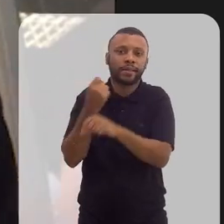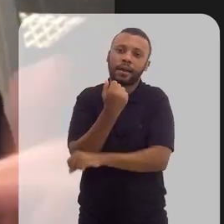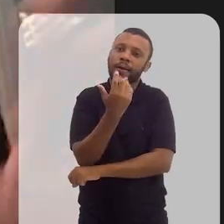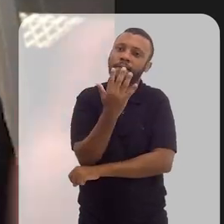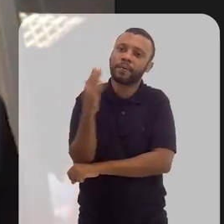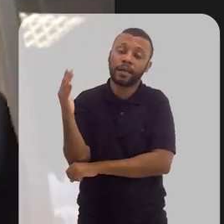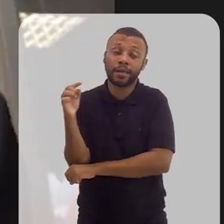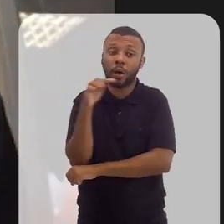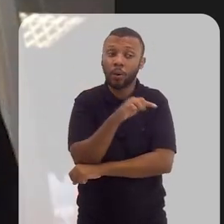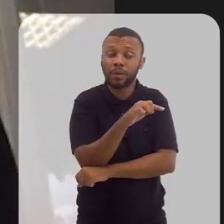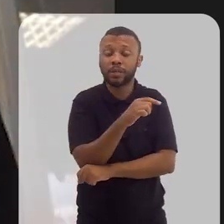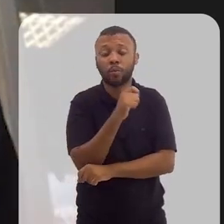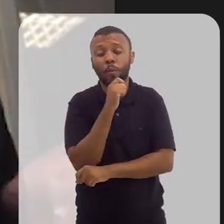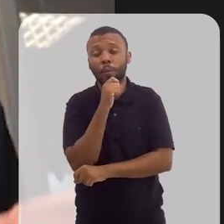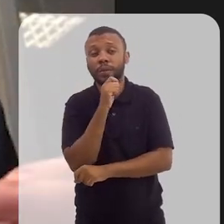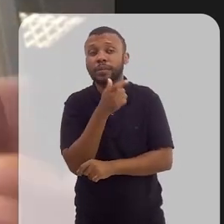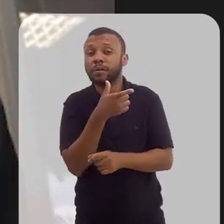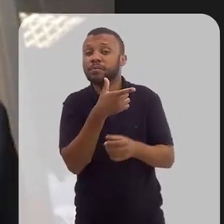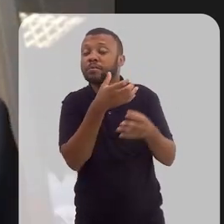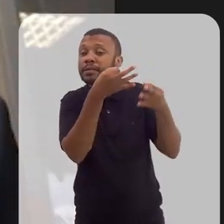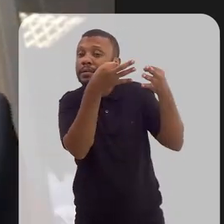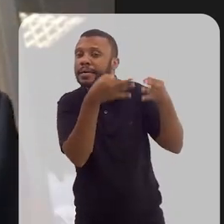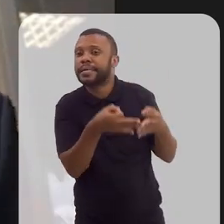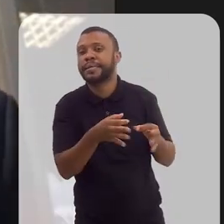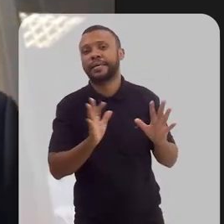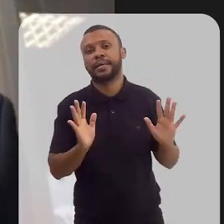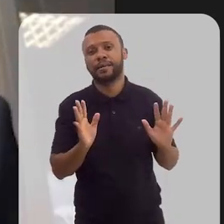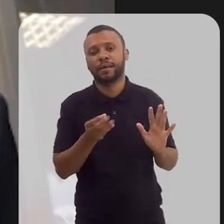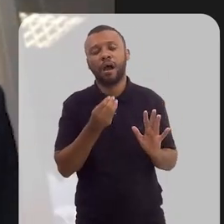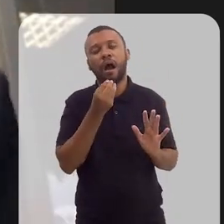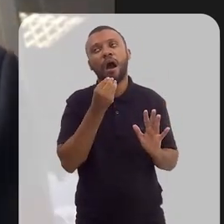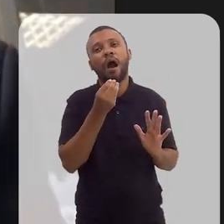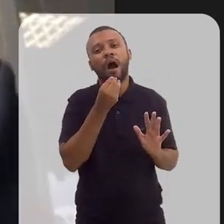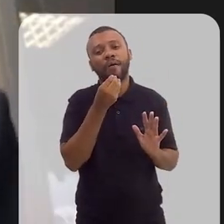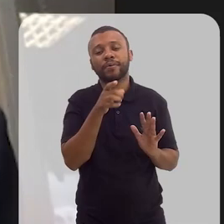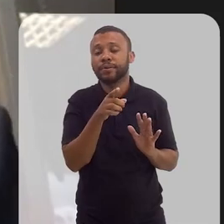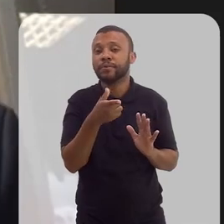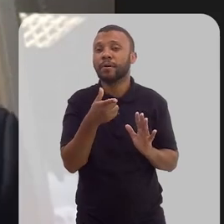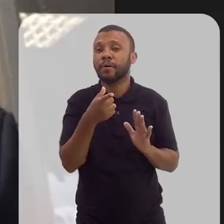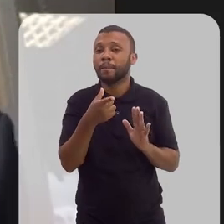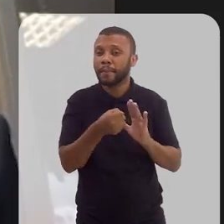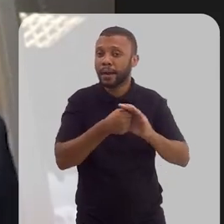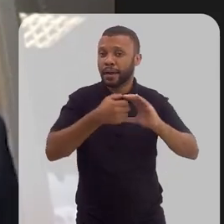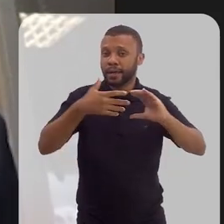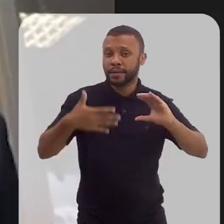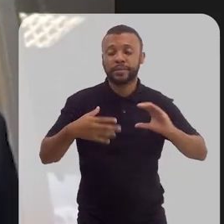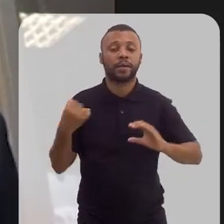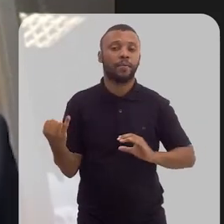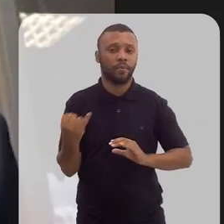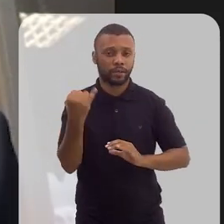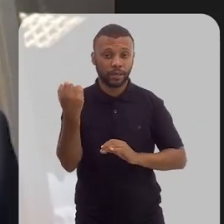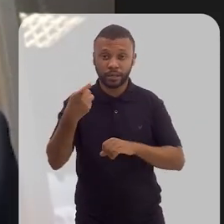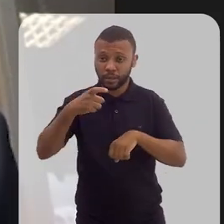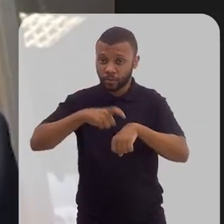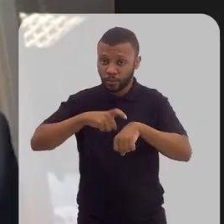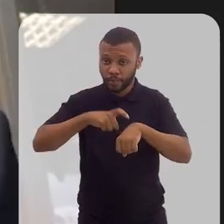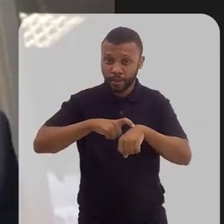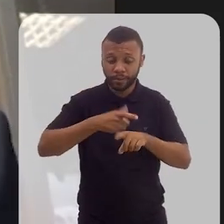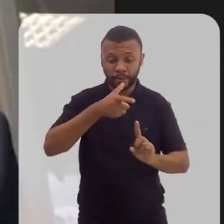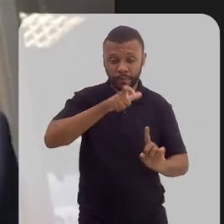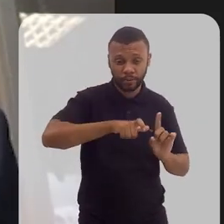e o outro eu não tenho tanta certeza. É claro que isso é um fator preponderante na definição de quem vai adquirir.